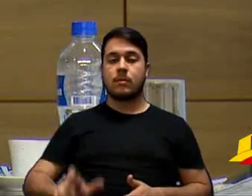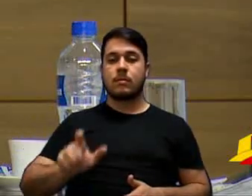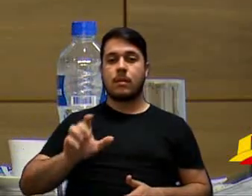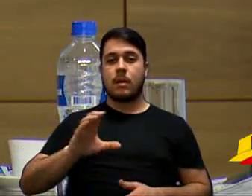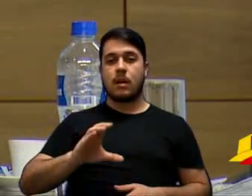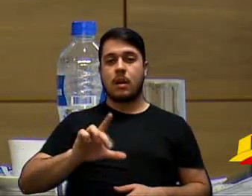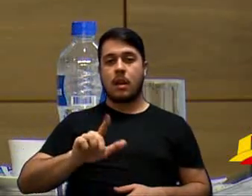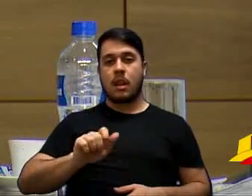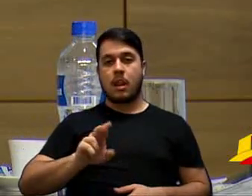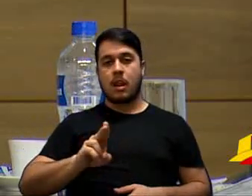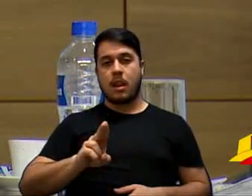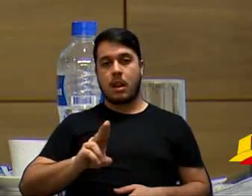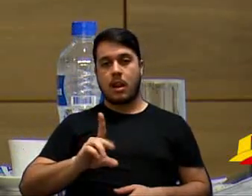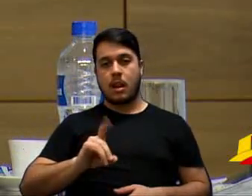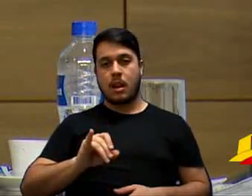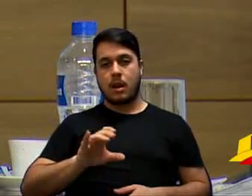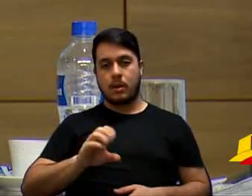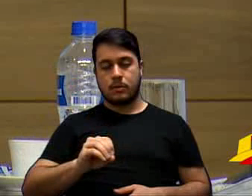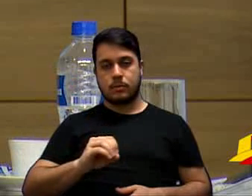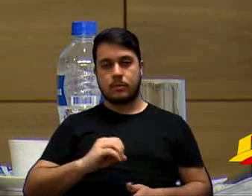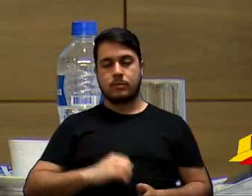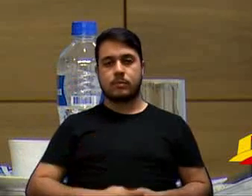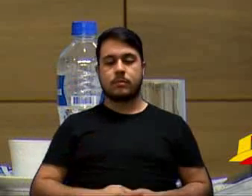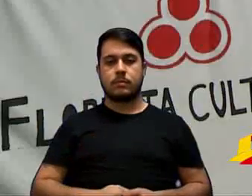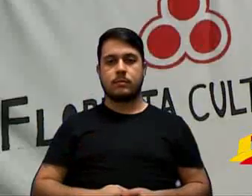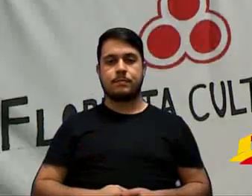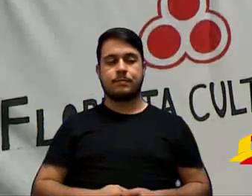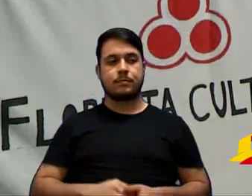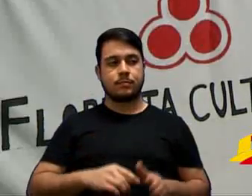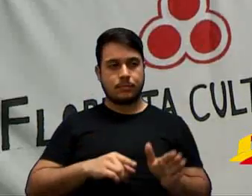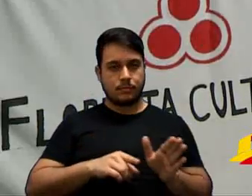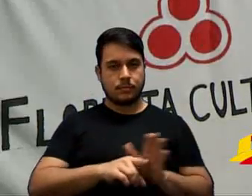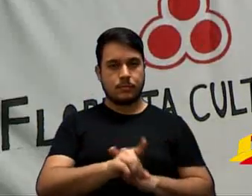mesa do vereador manga cláudio